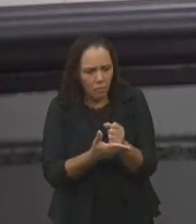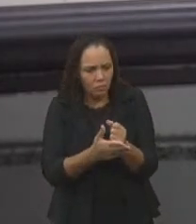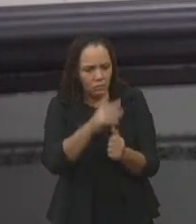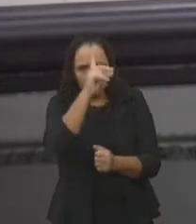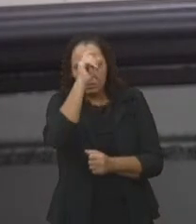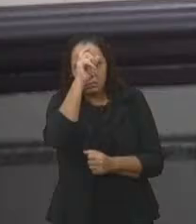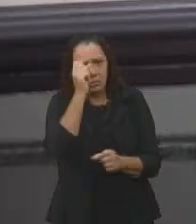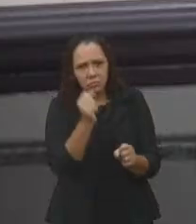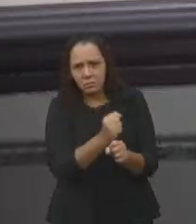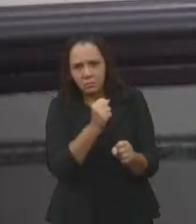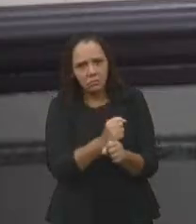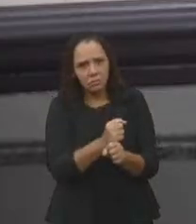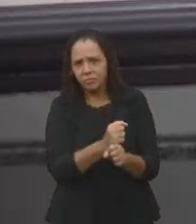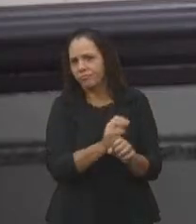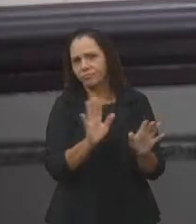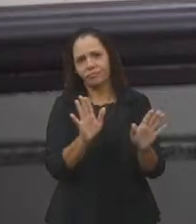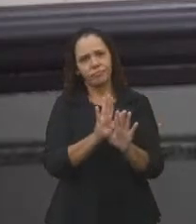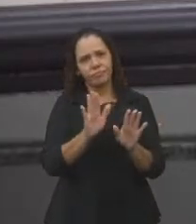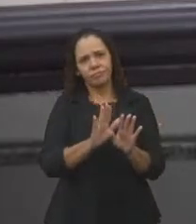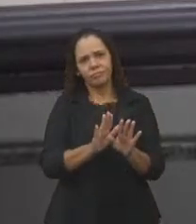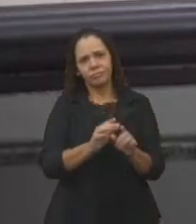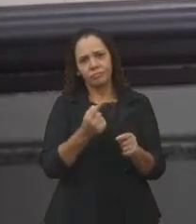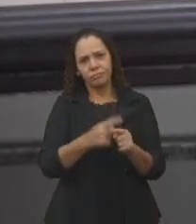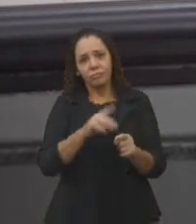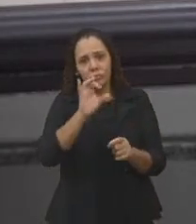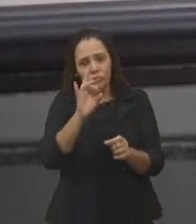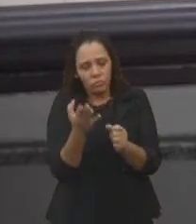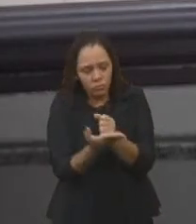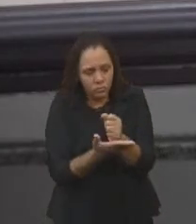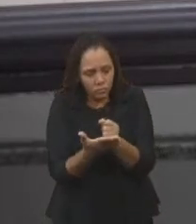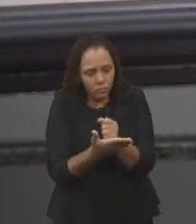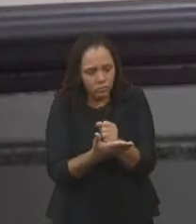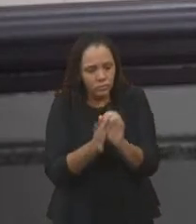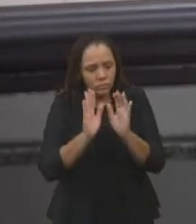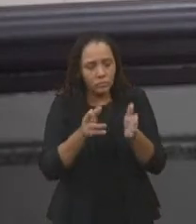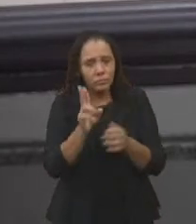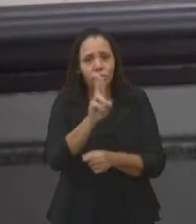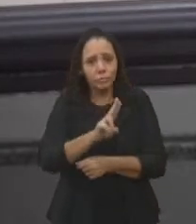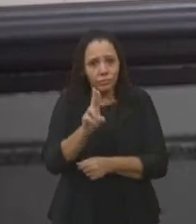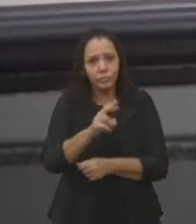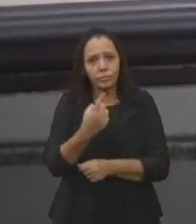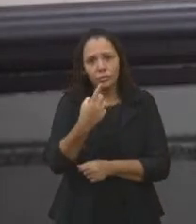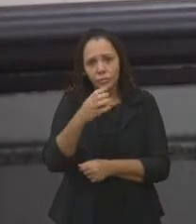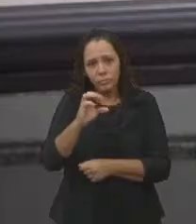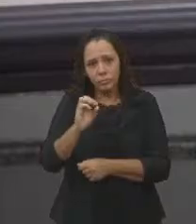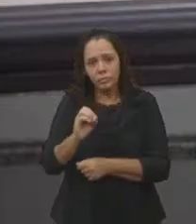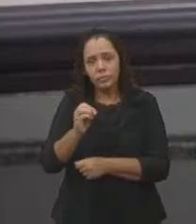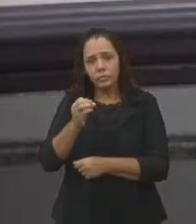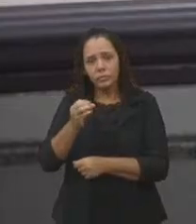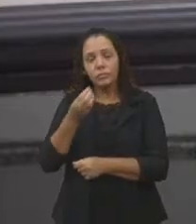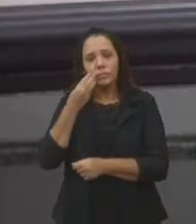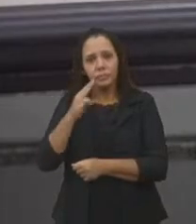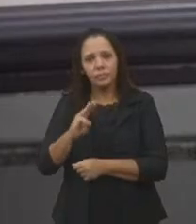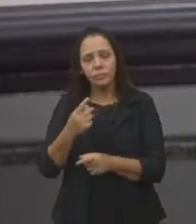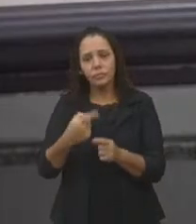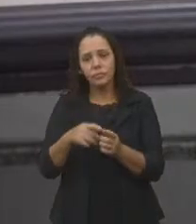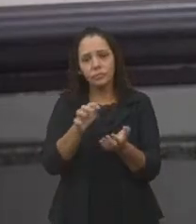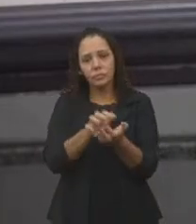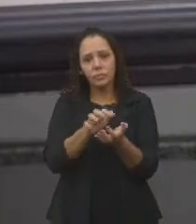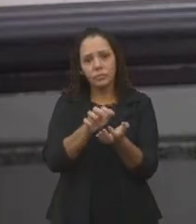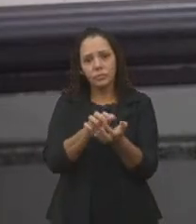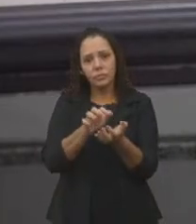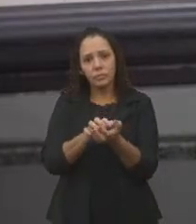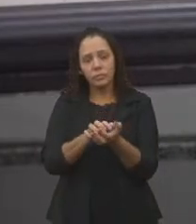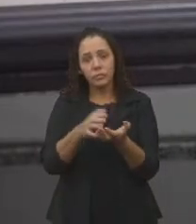Só a fundação já vai gastar 10 milhões. Quer saber, né? Por quê? Jacareí está